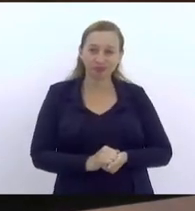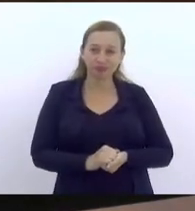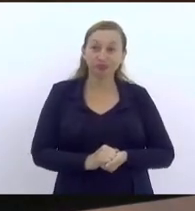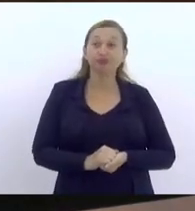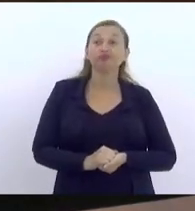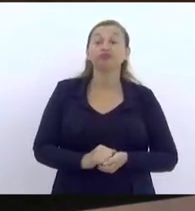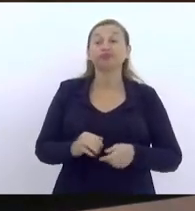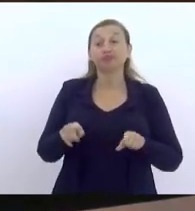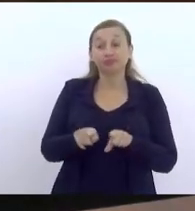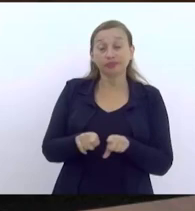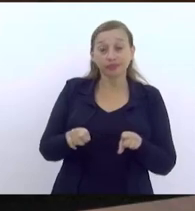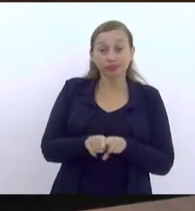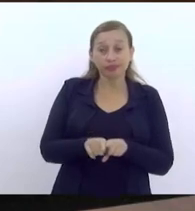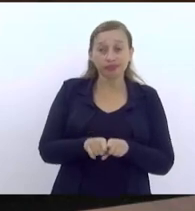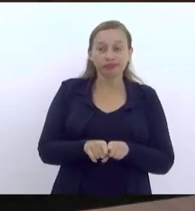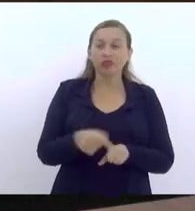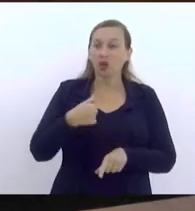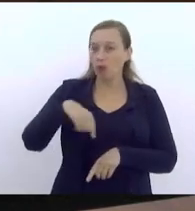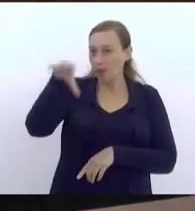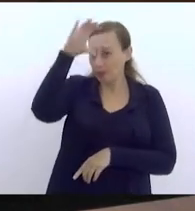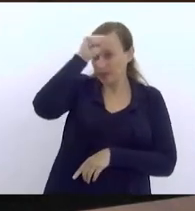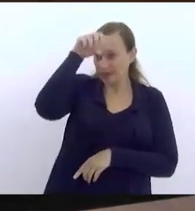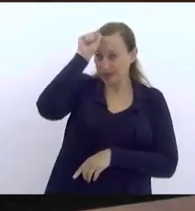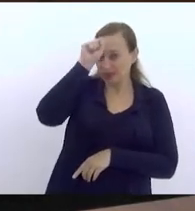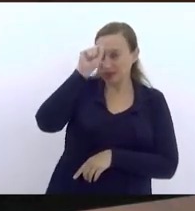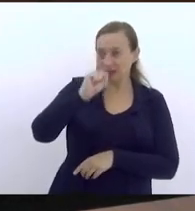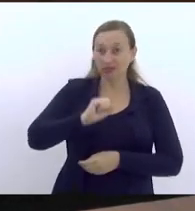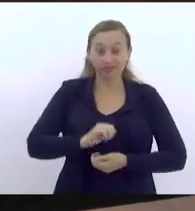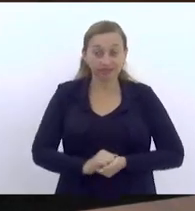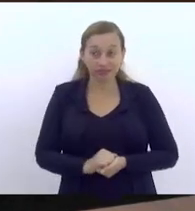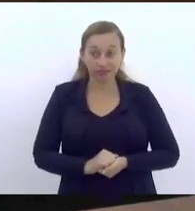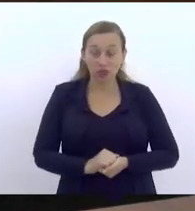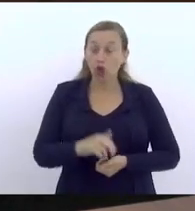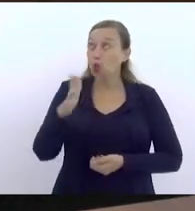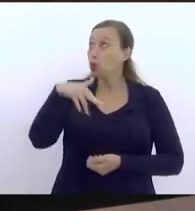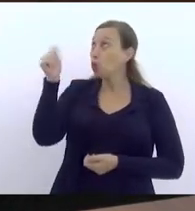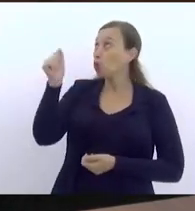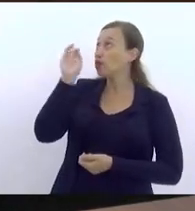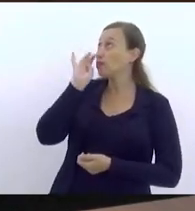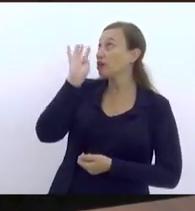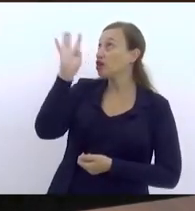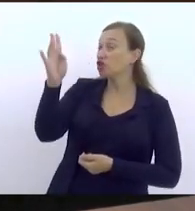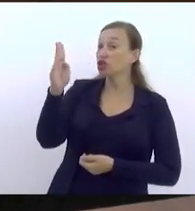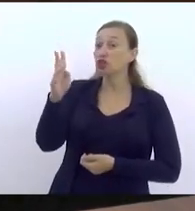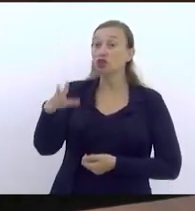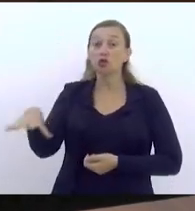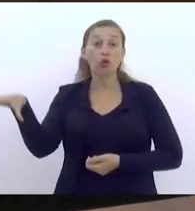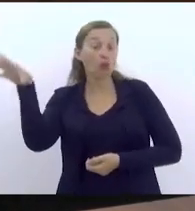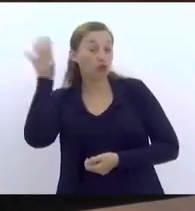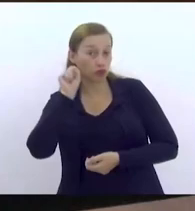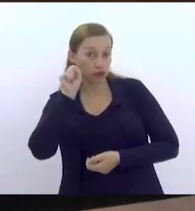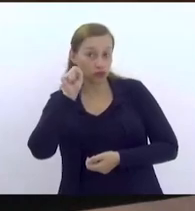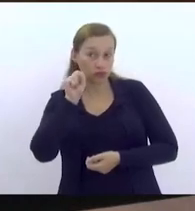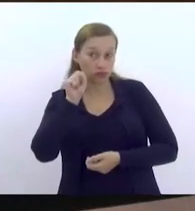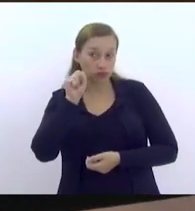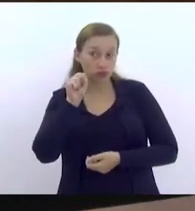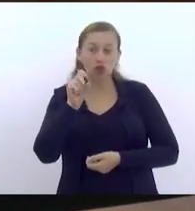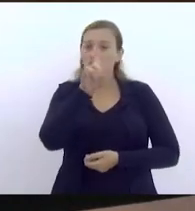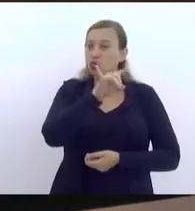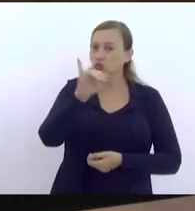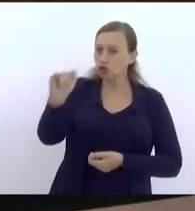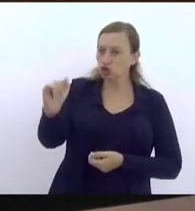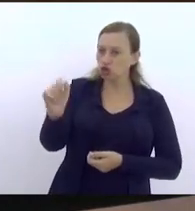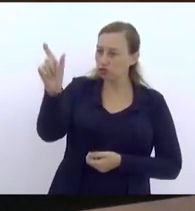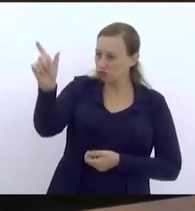Além do mais, eu aprendi lá uma coisa que eu jamais imaginei que ia ouvir. Um dia um